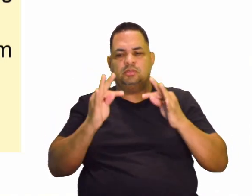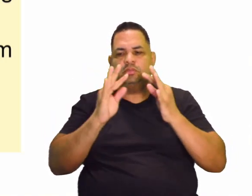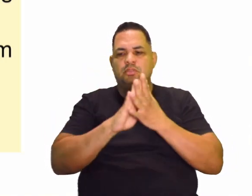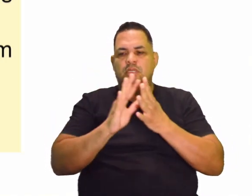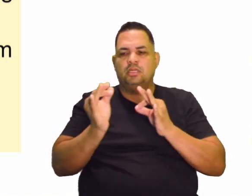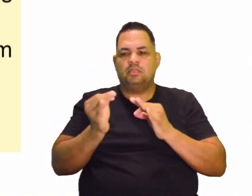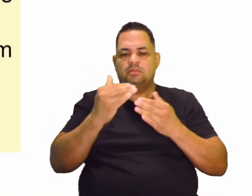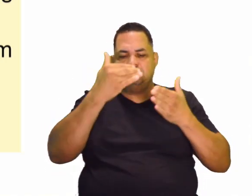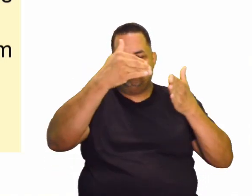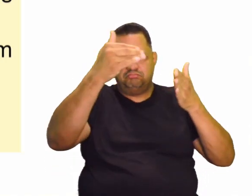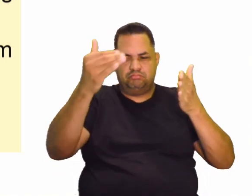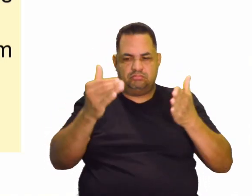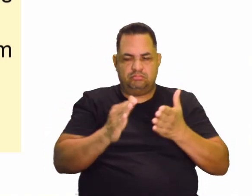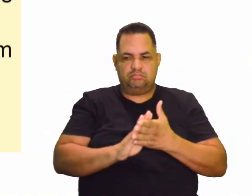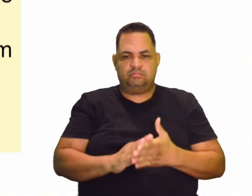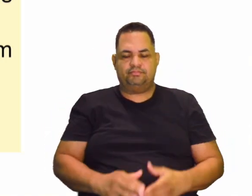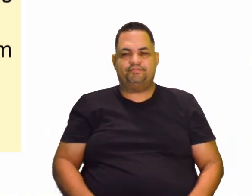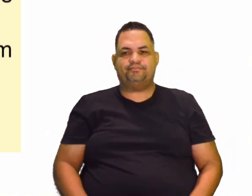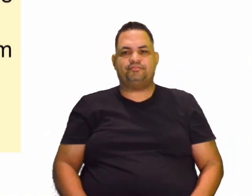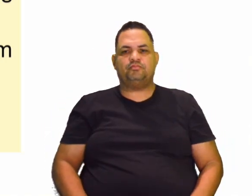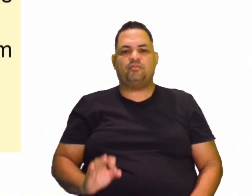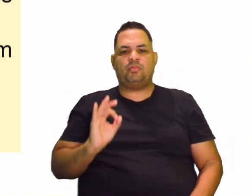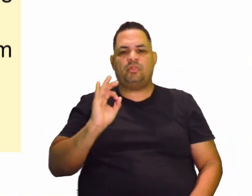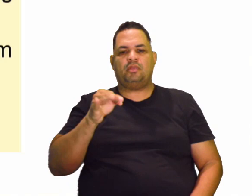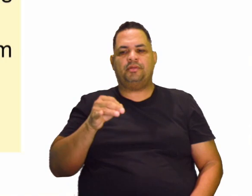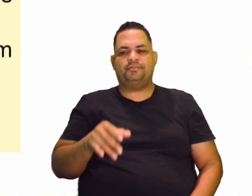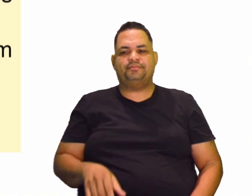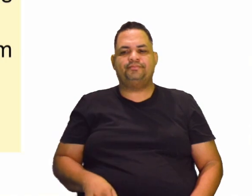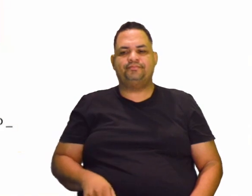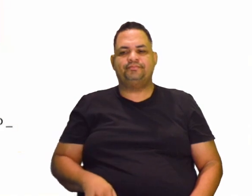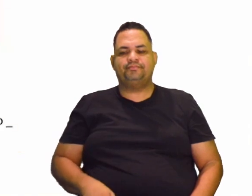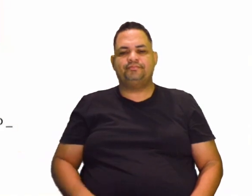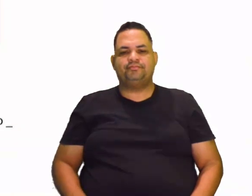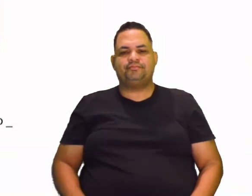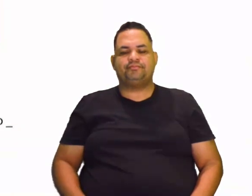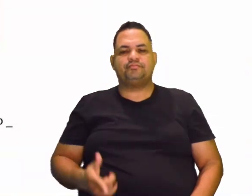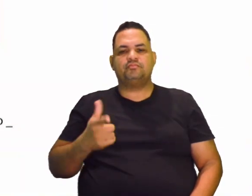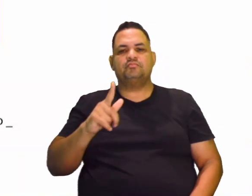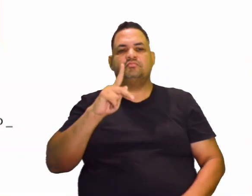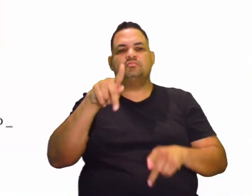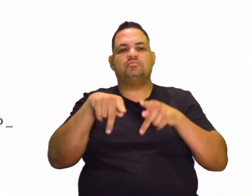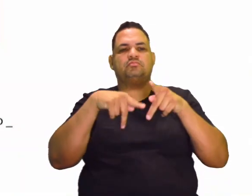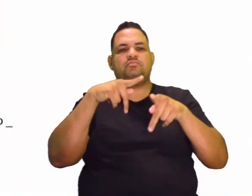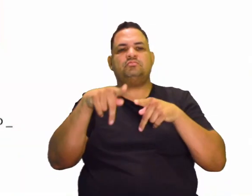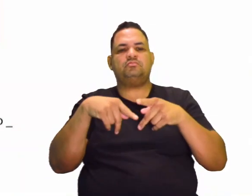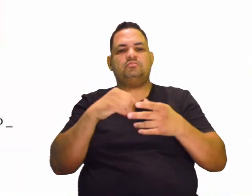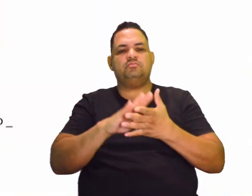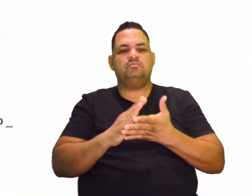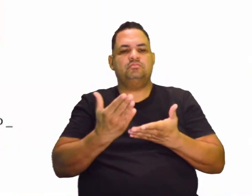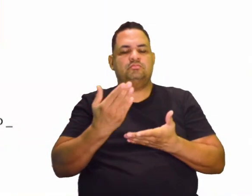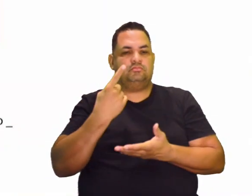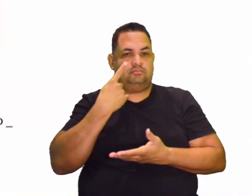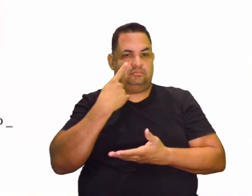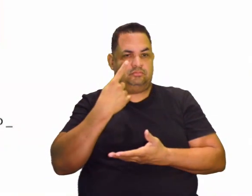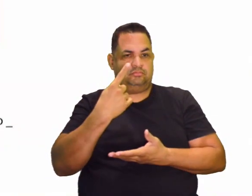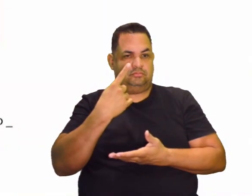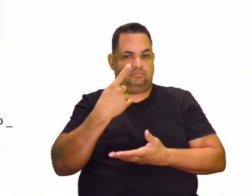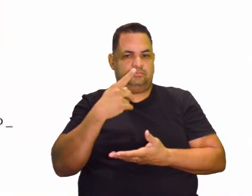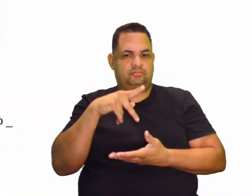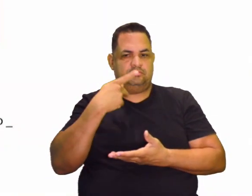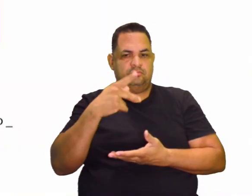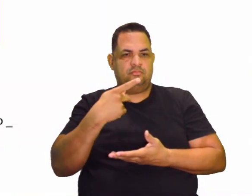também dos gregos, certo? De outras civilizações. Então, no que diz